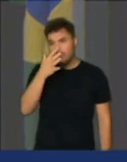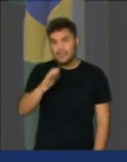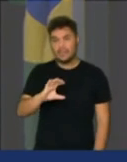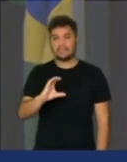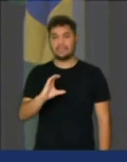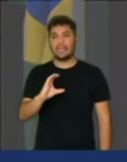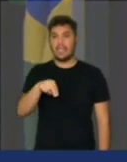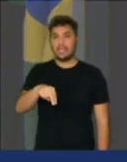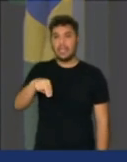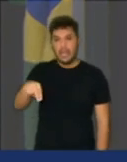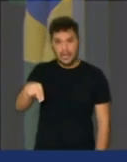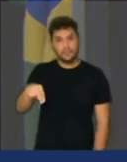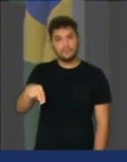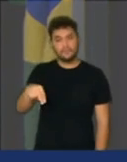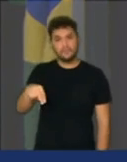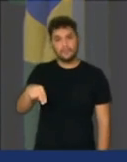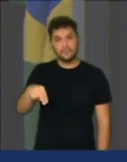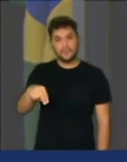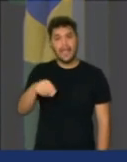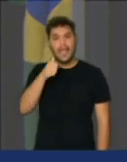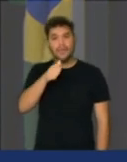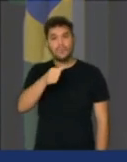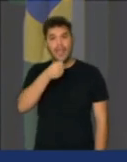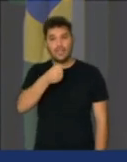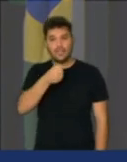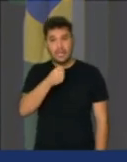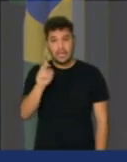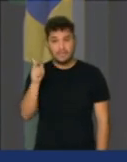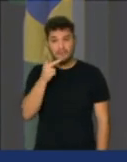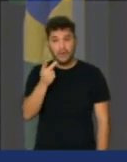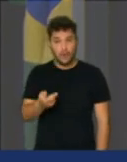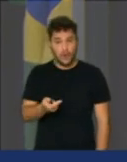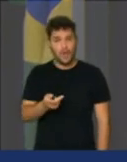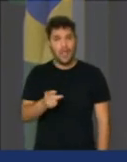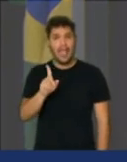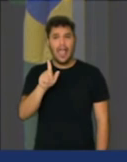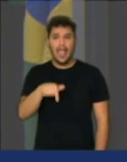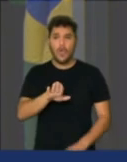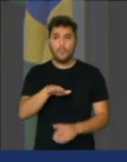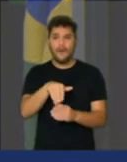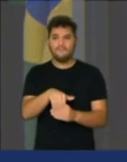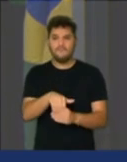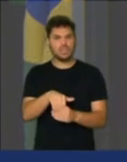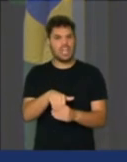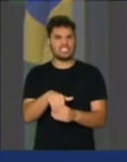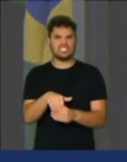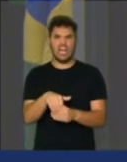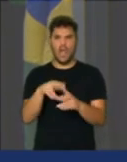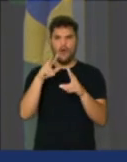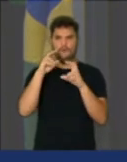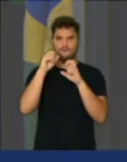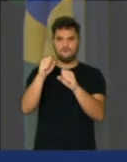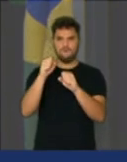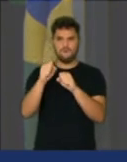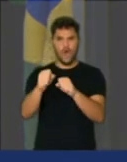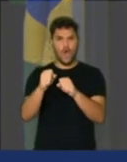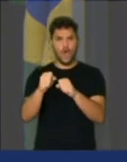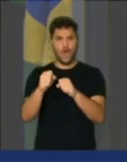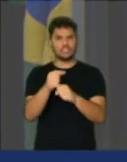CNN, a jornalista dizendo que foi uma votação esmagadora, uma votação